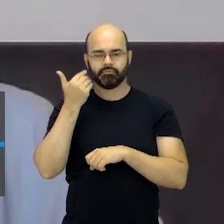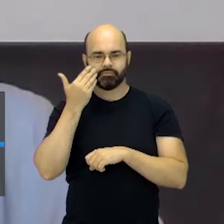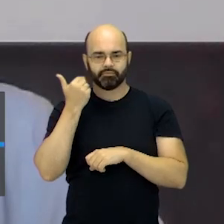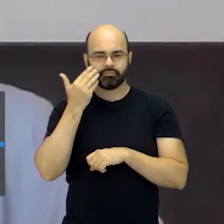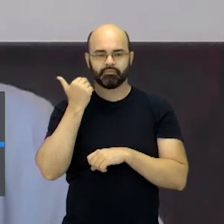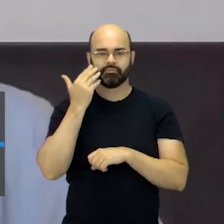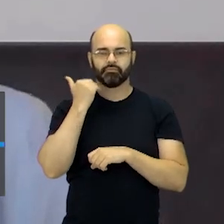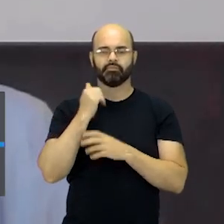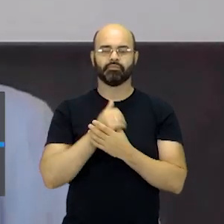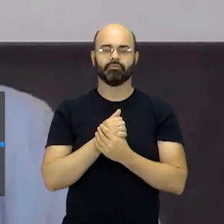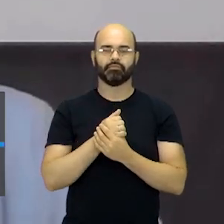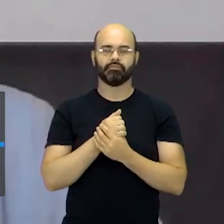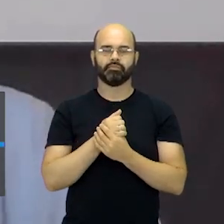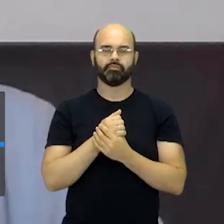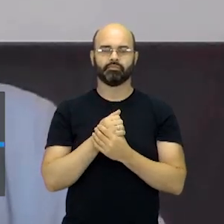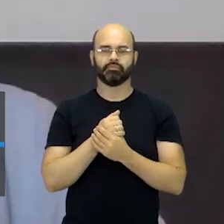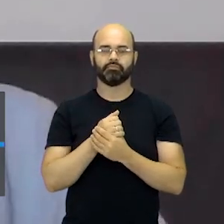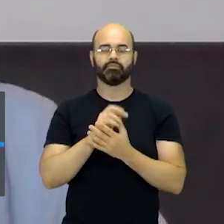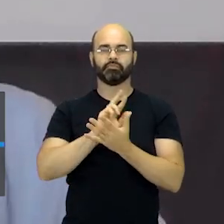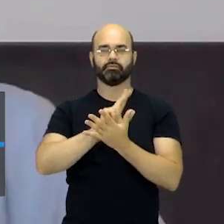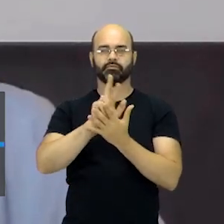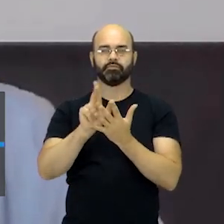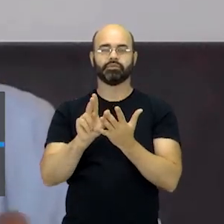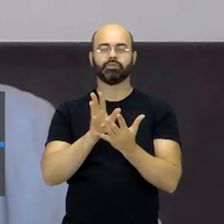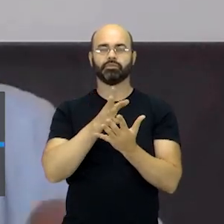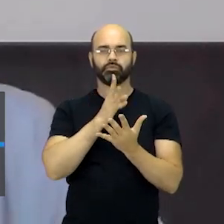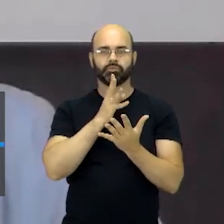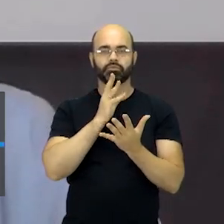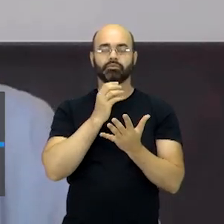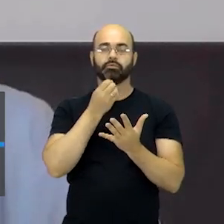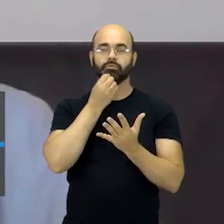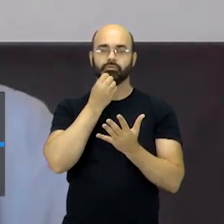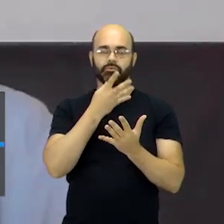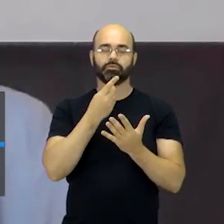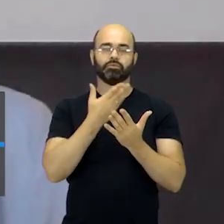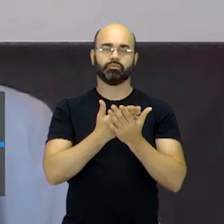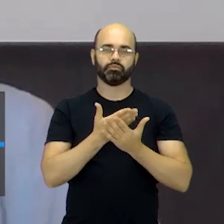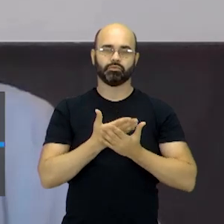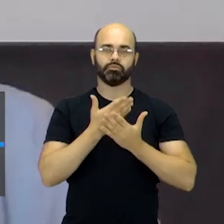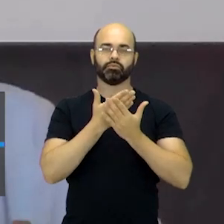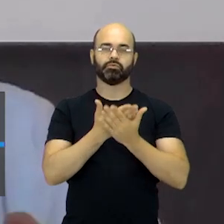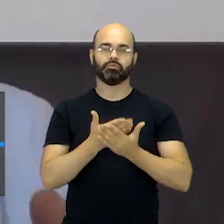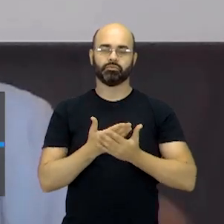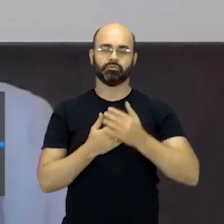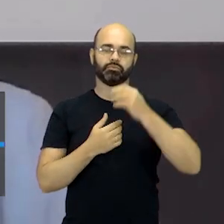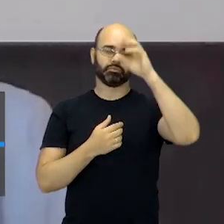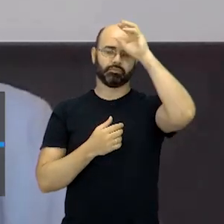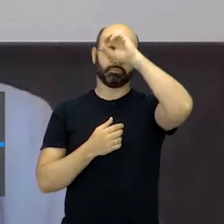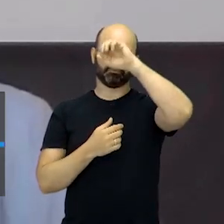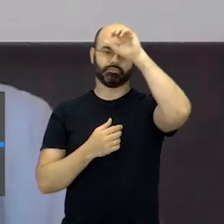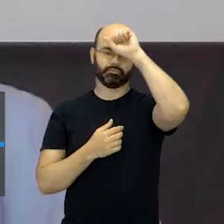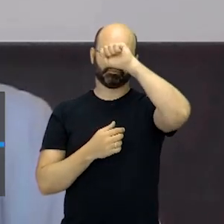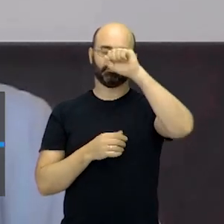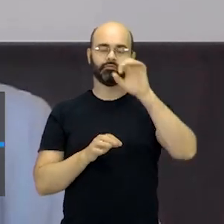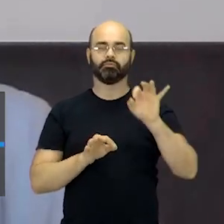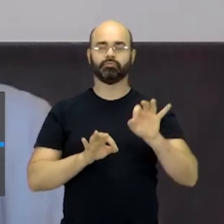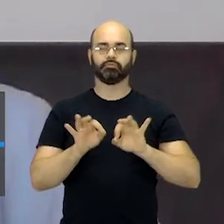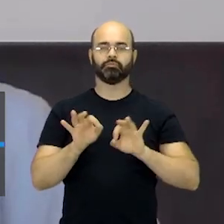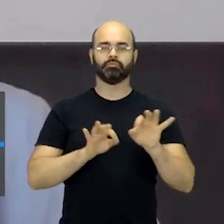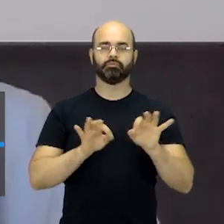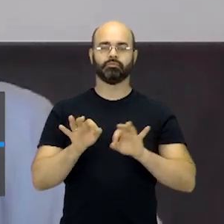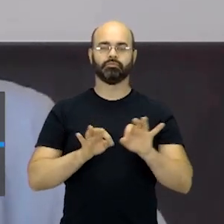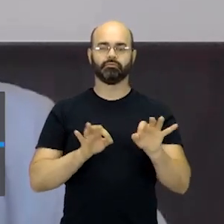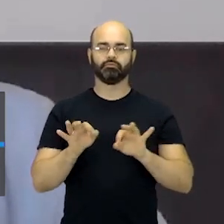assimilando novos saberes. Então, é muito interessante, né, estudarmos, analisarmos, entendermos essa organização,